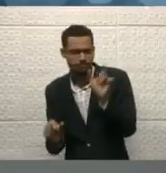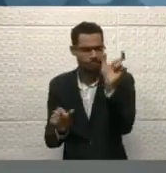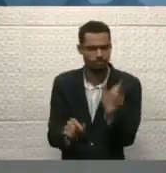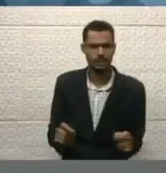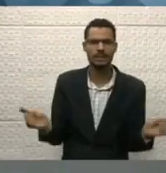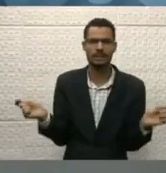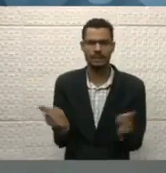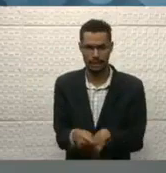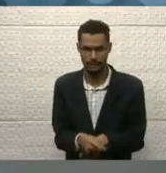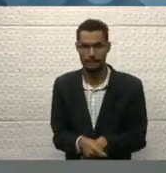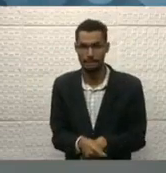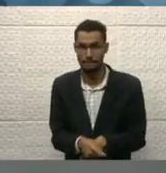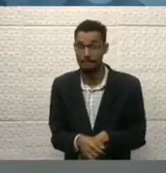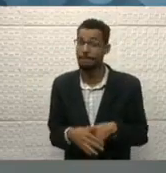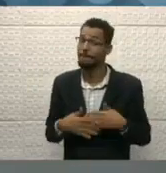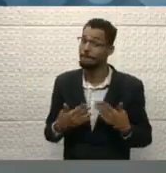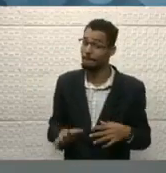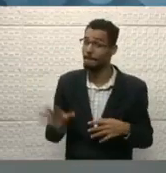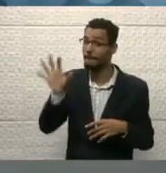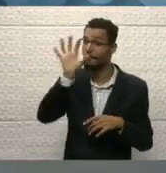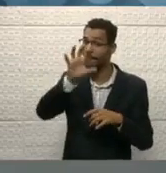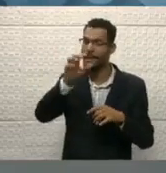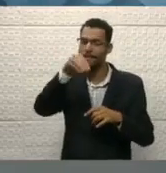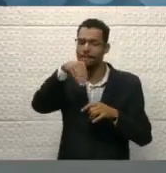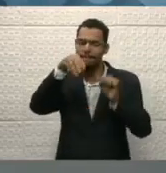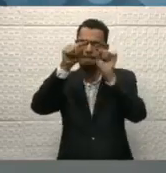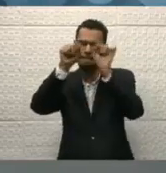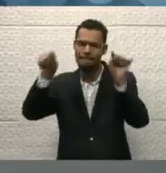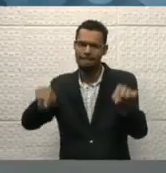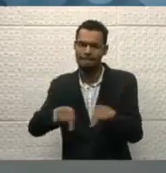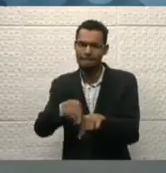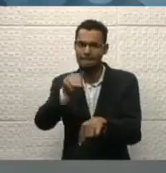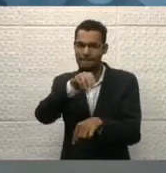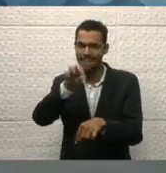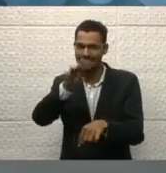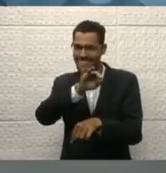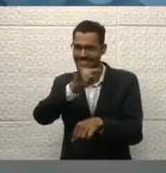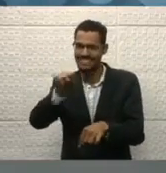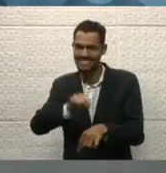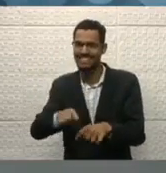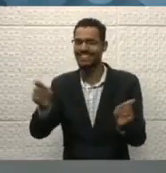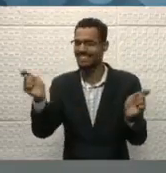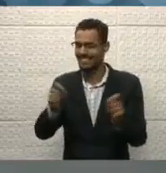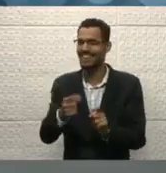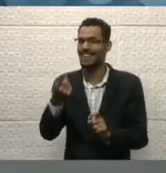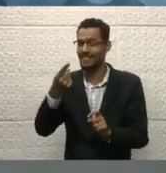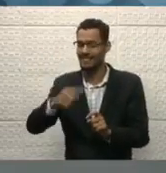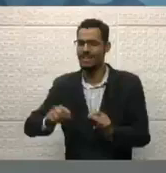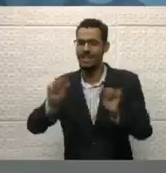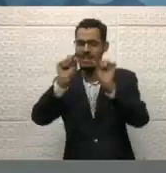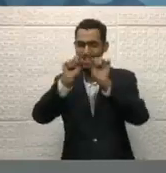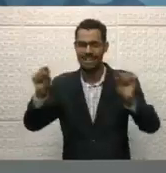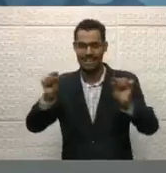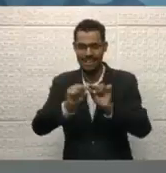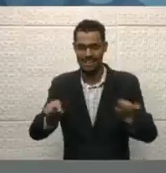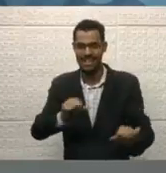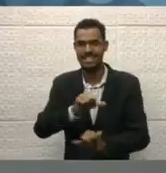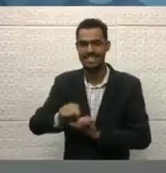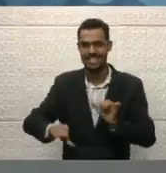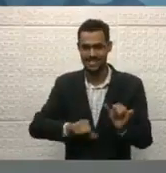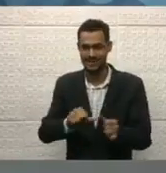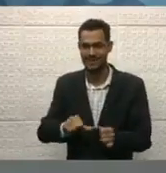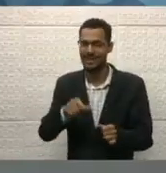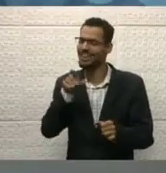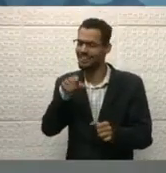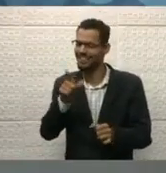propriedades. Então, das propriedades das matrizes, nós conseguimos concluir a linearidade da transformação, que